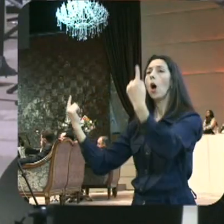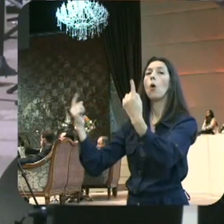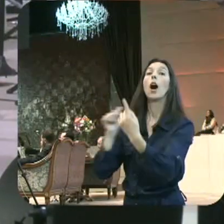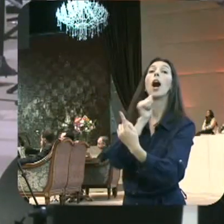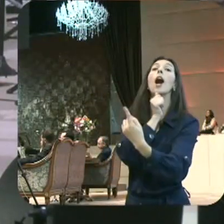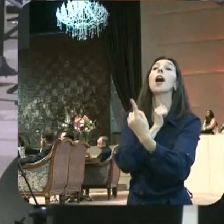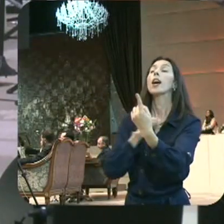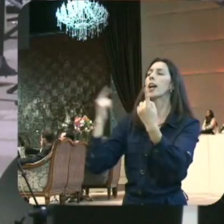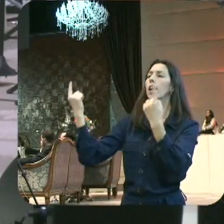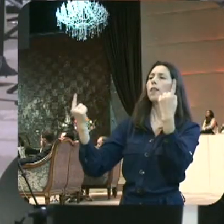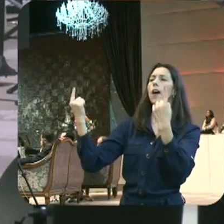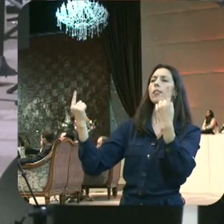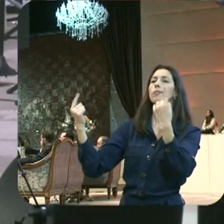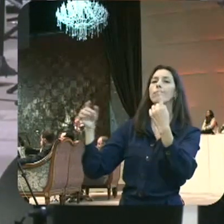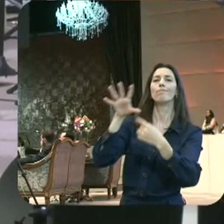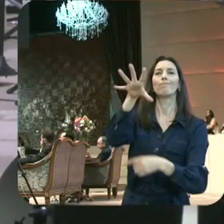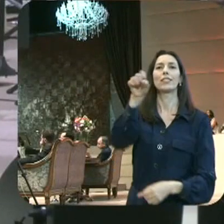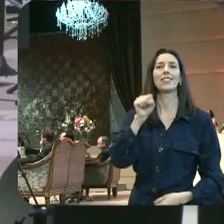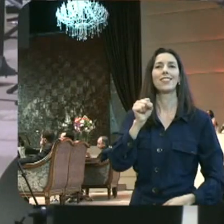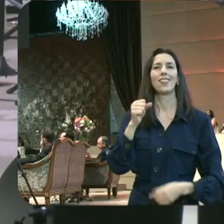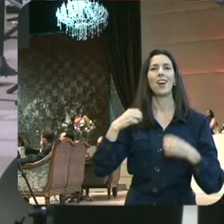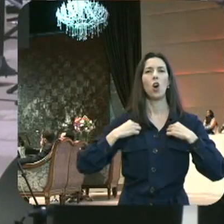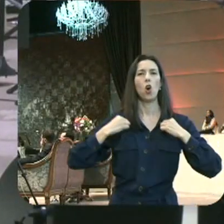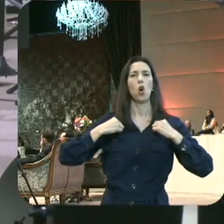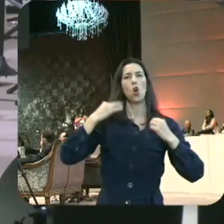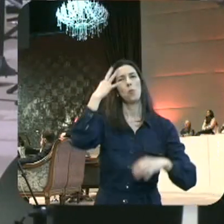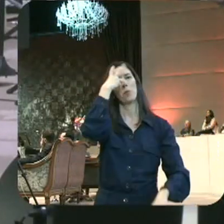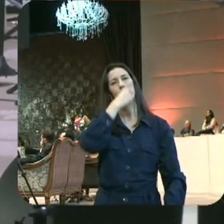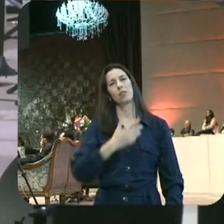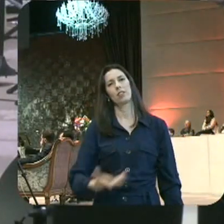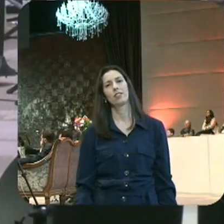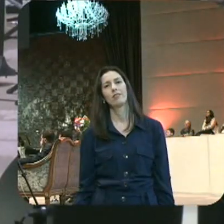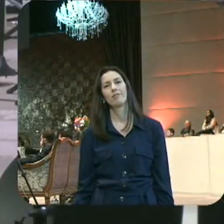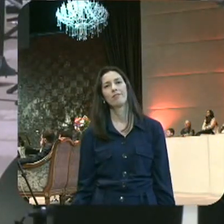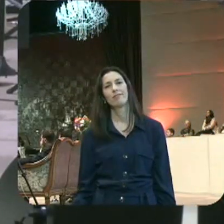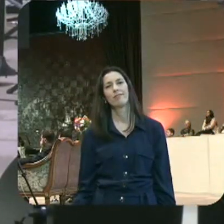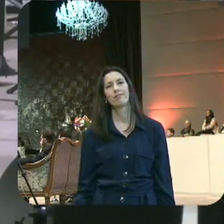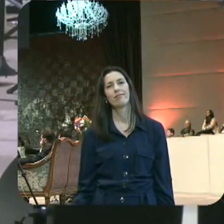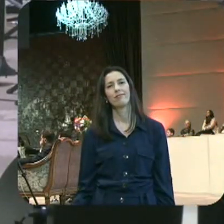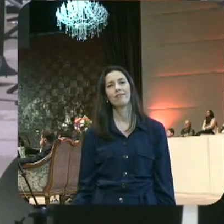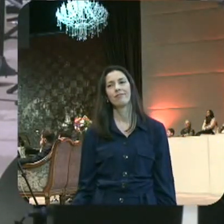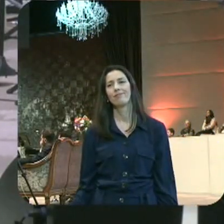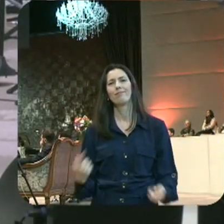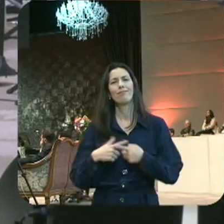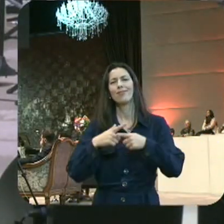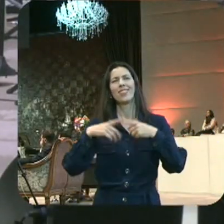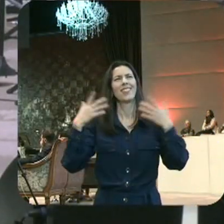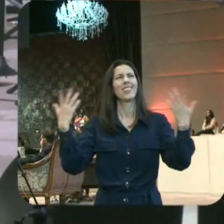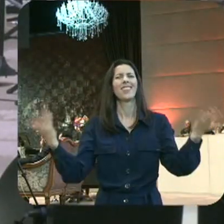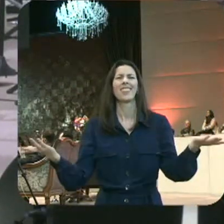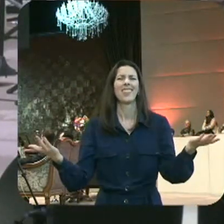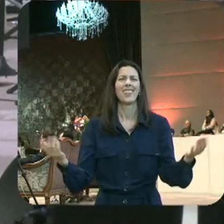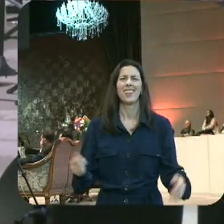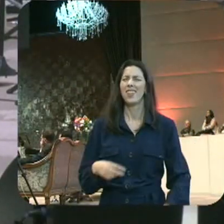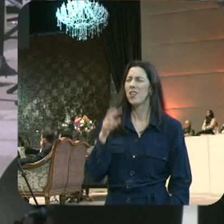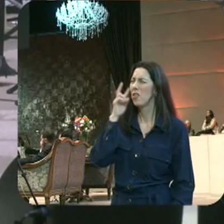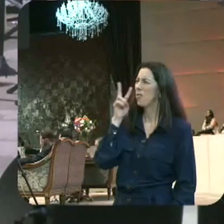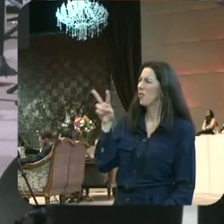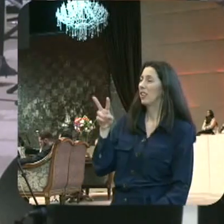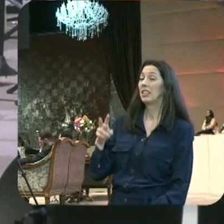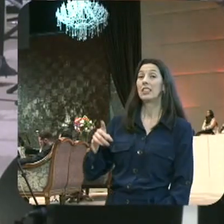por 2,5 quilos de prata e 0,5 quilo de ouro. E é tão